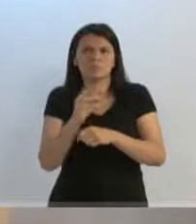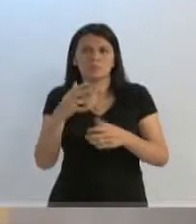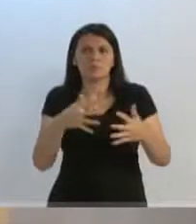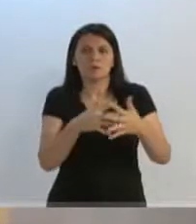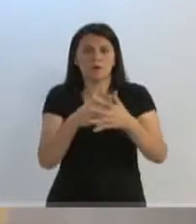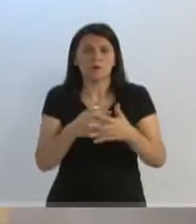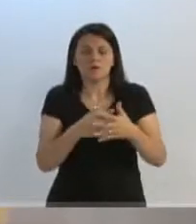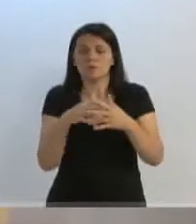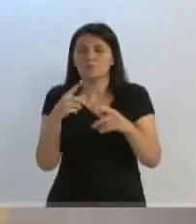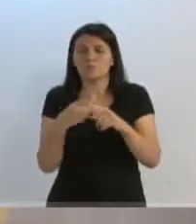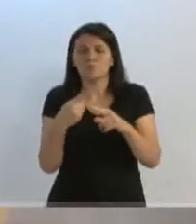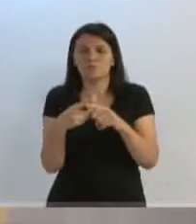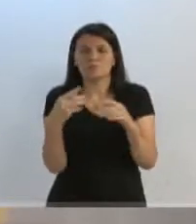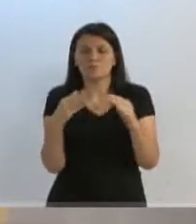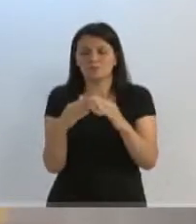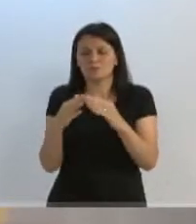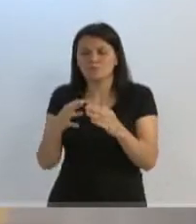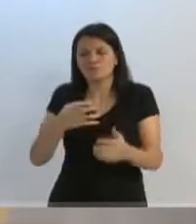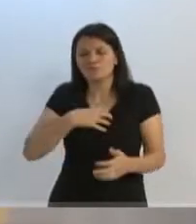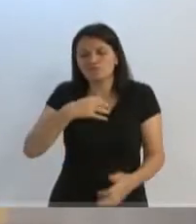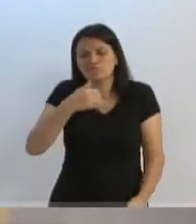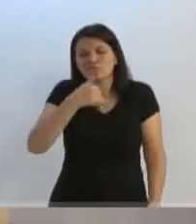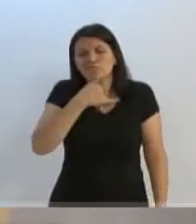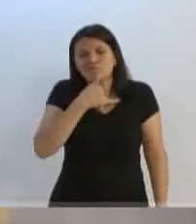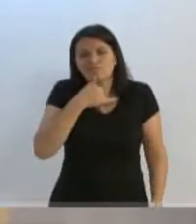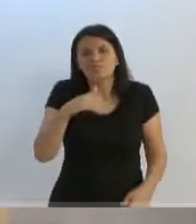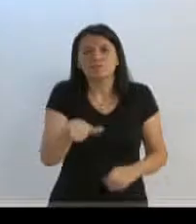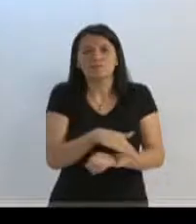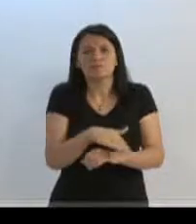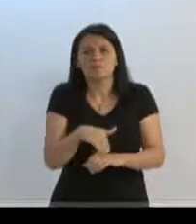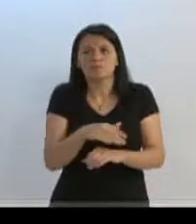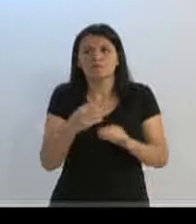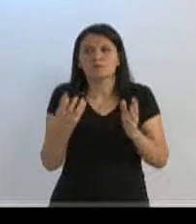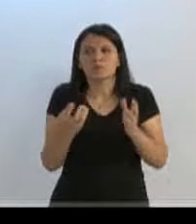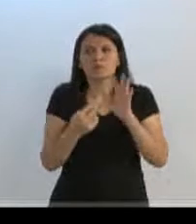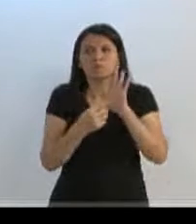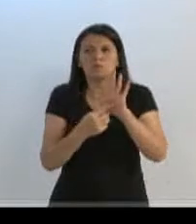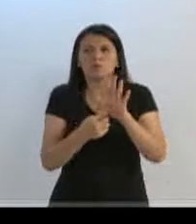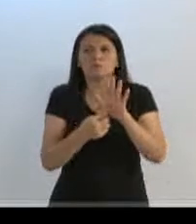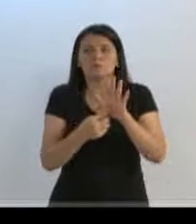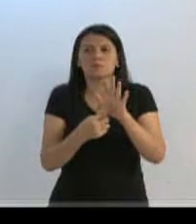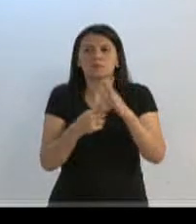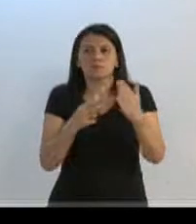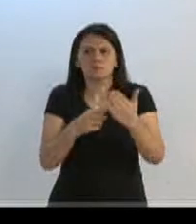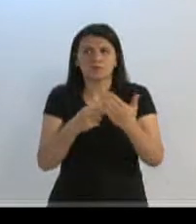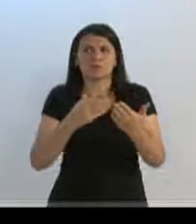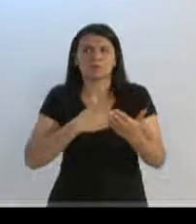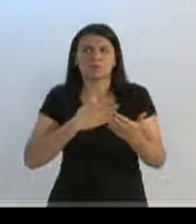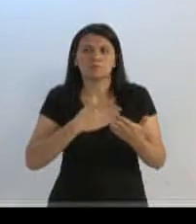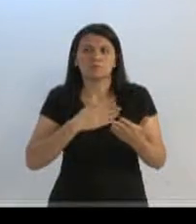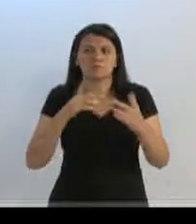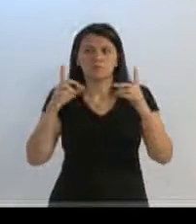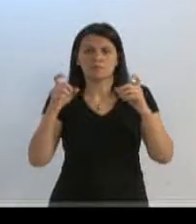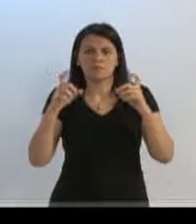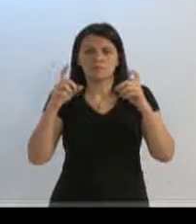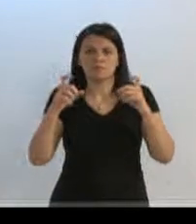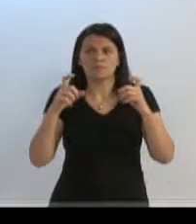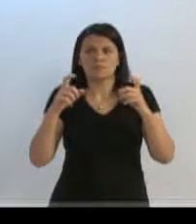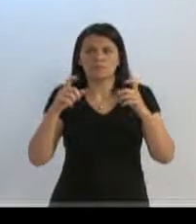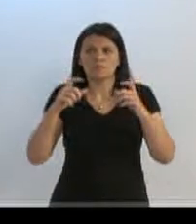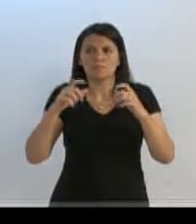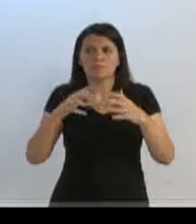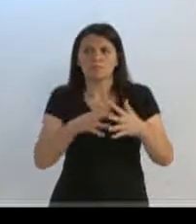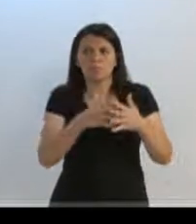estavam muito tristes com a situação da rua eu quero mostrar eles acabaram de me encaminhar uma foto dizendo que a